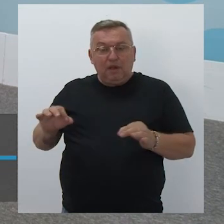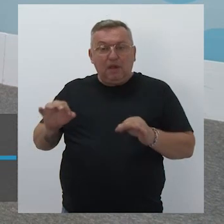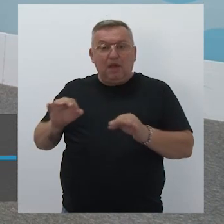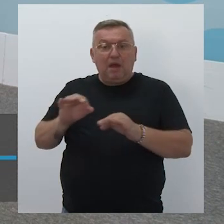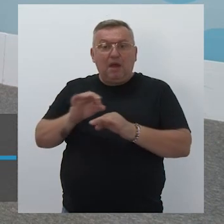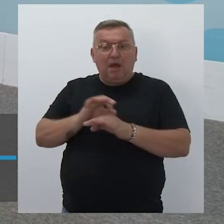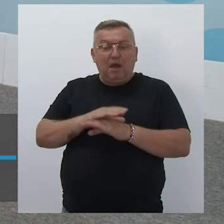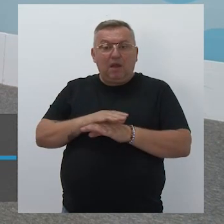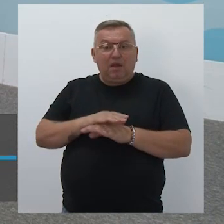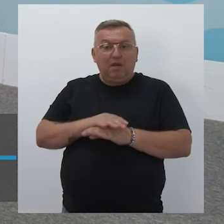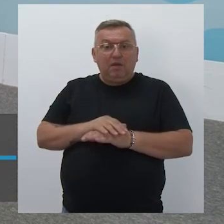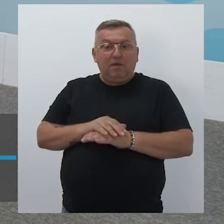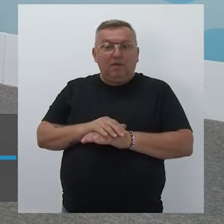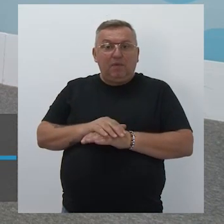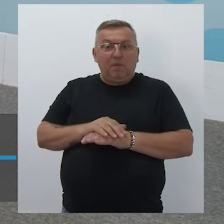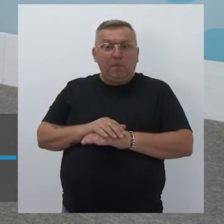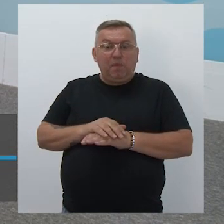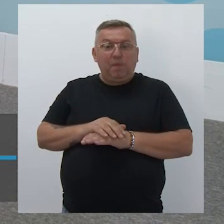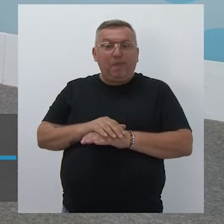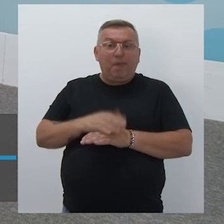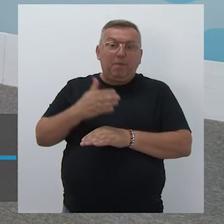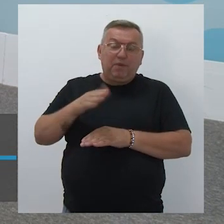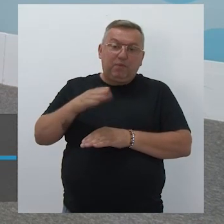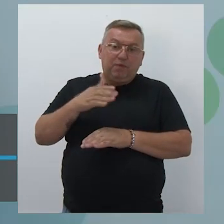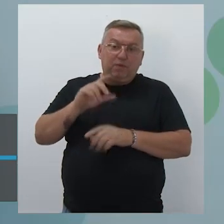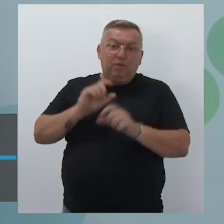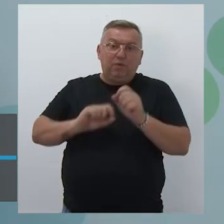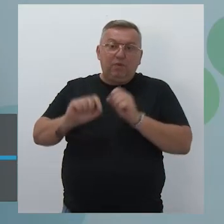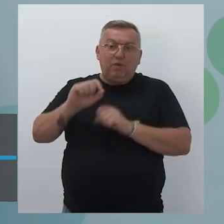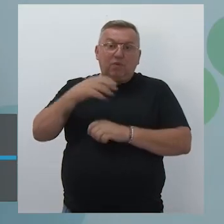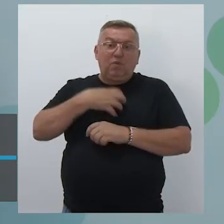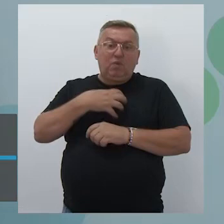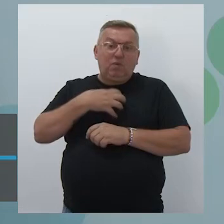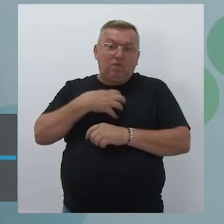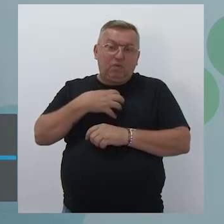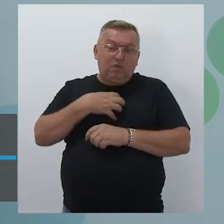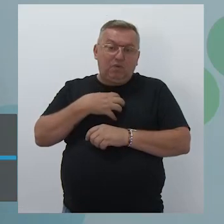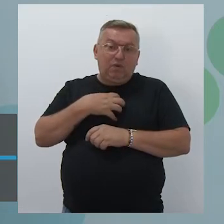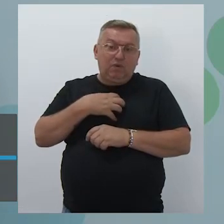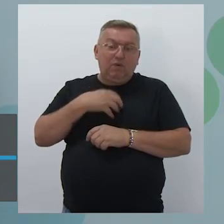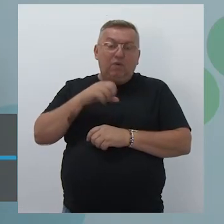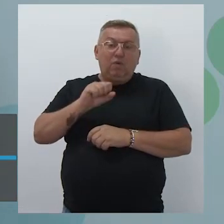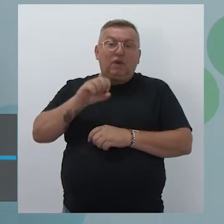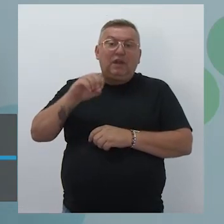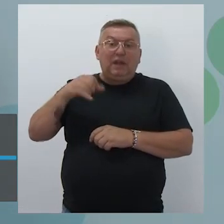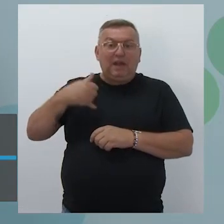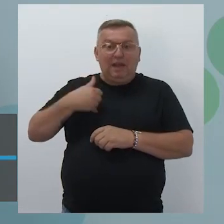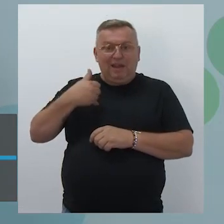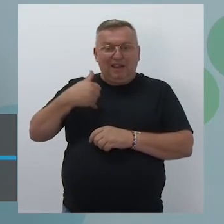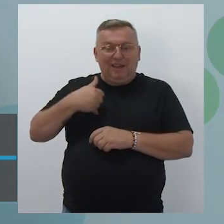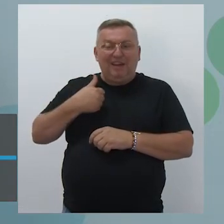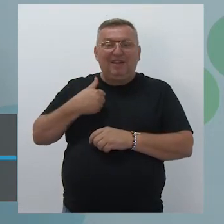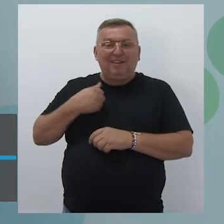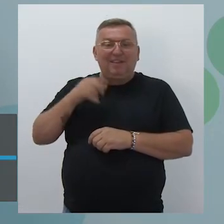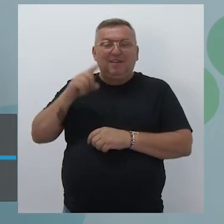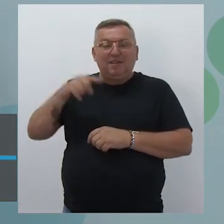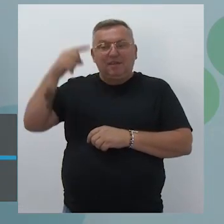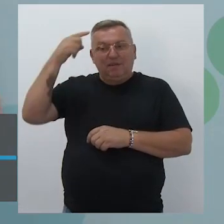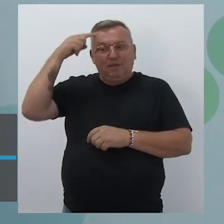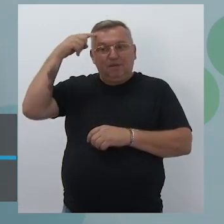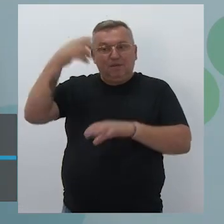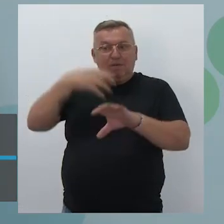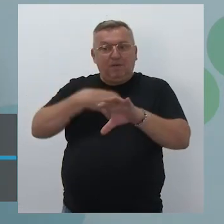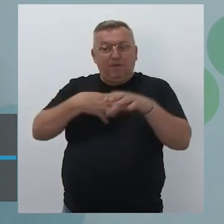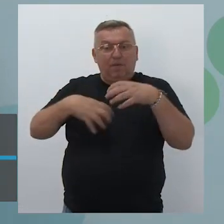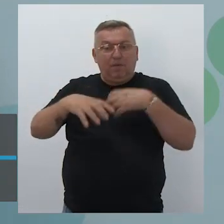por volta, atualmente, dependendo das condições, dos 80 anos. Então, isso é pensar a empatia.